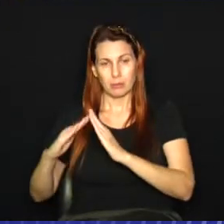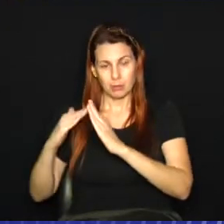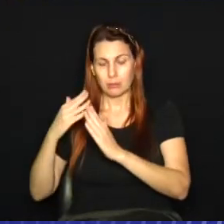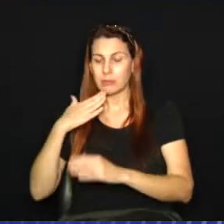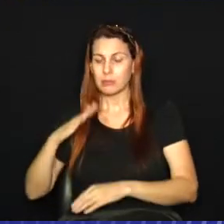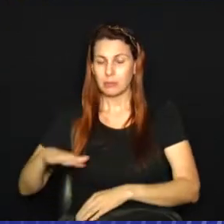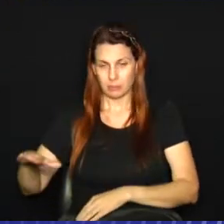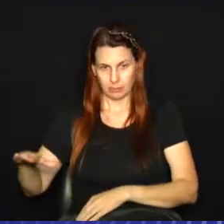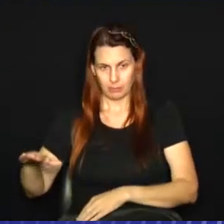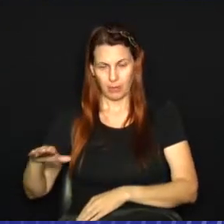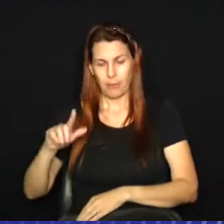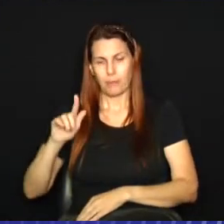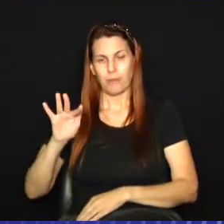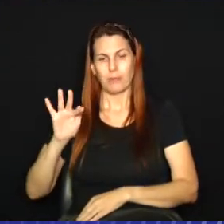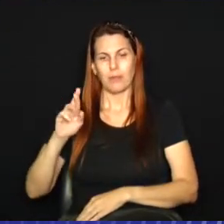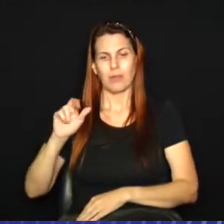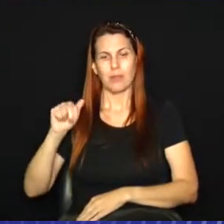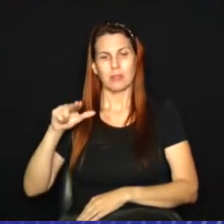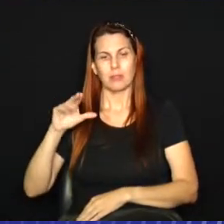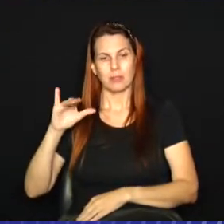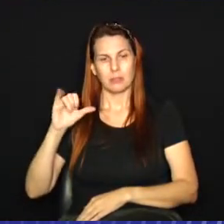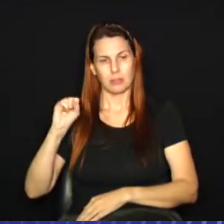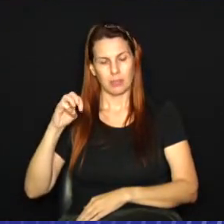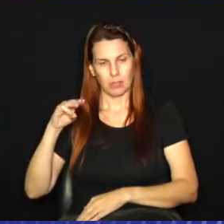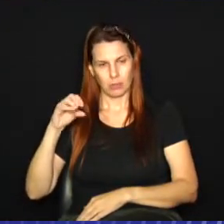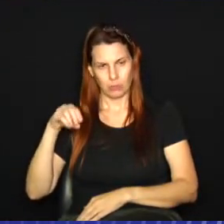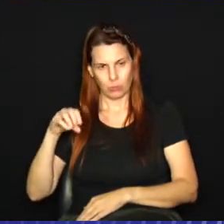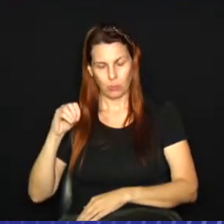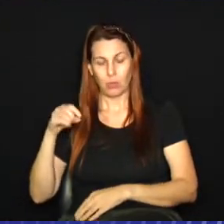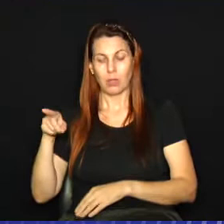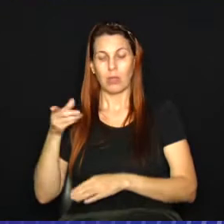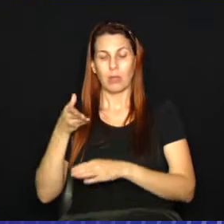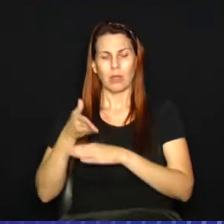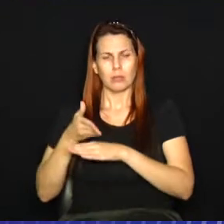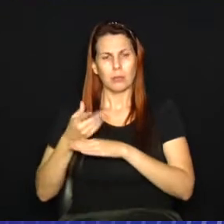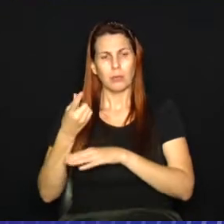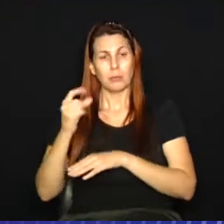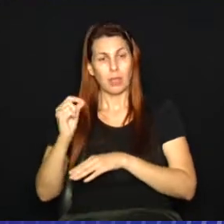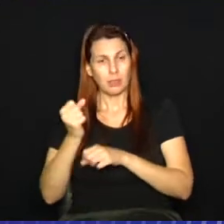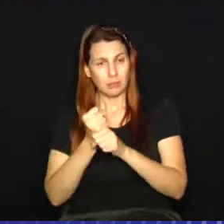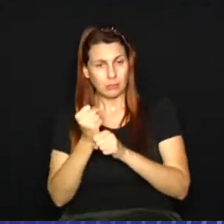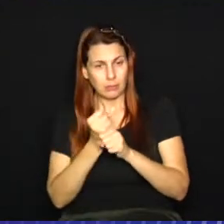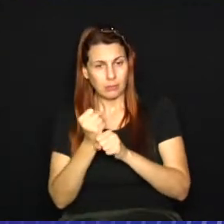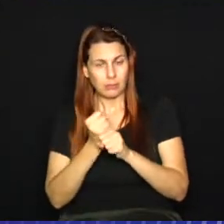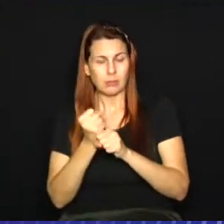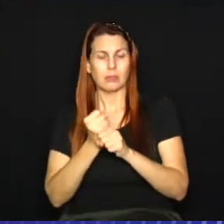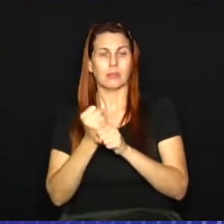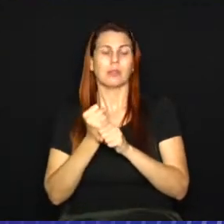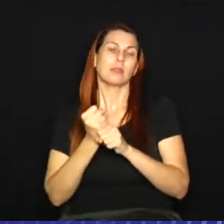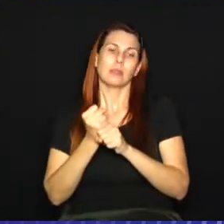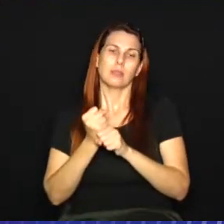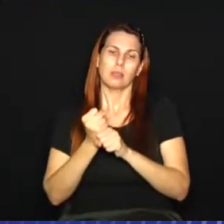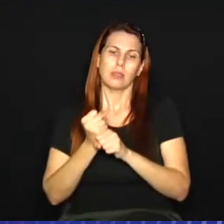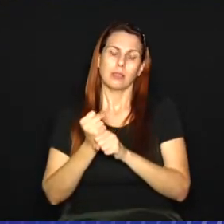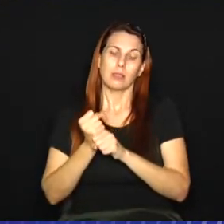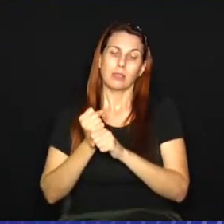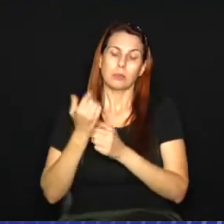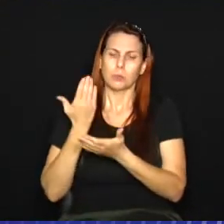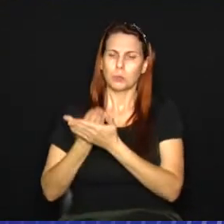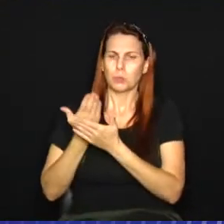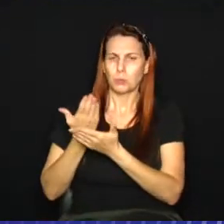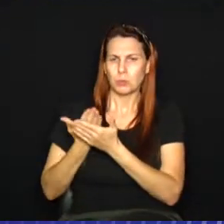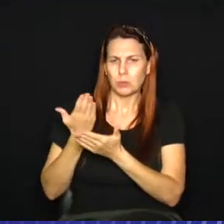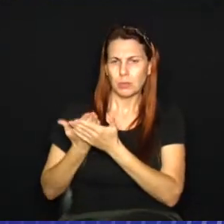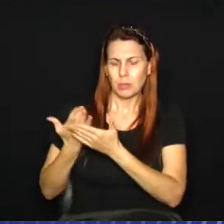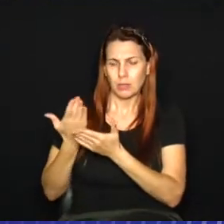Nessa comunidade, atuou por 10 anos participando da vida sacramental, da catequese para a